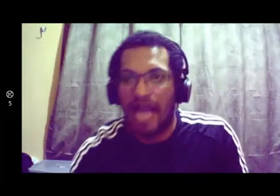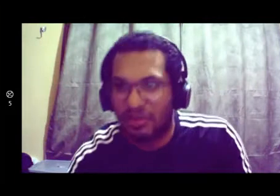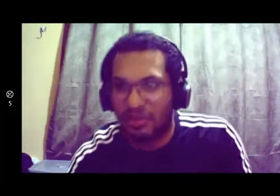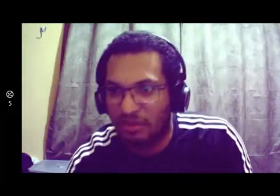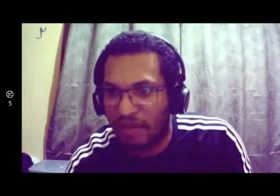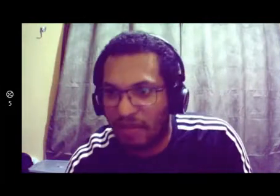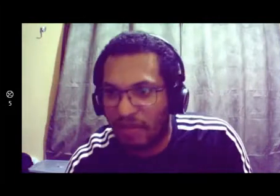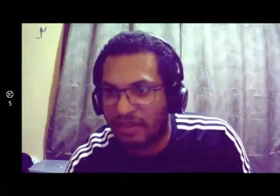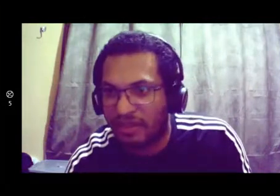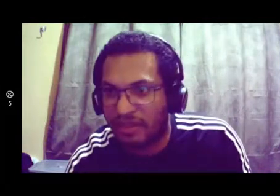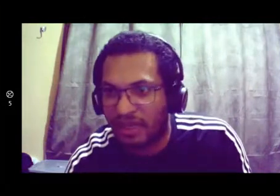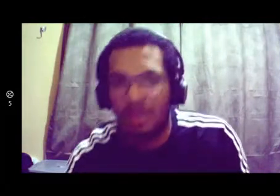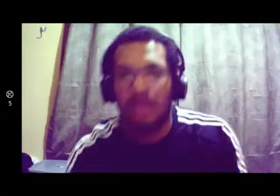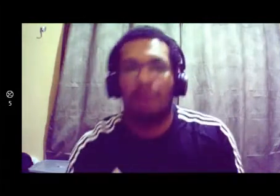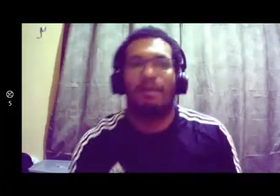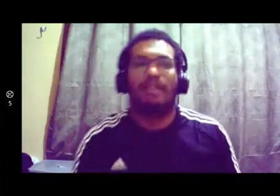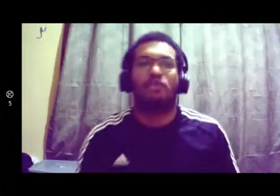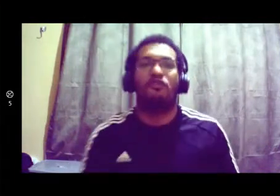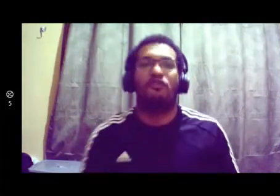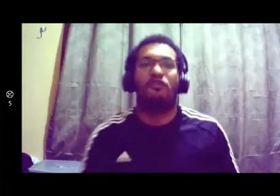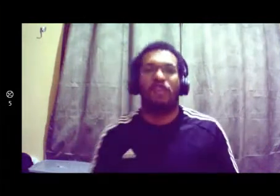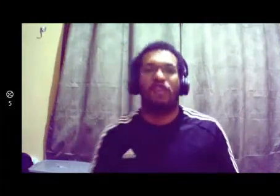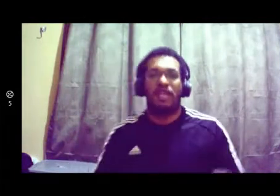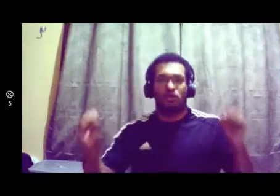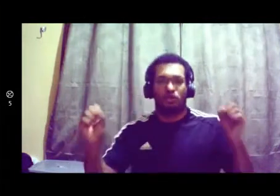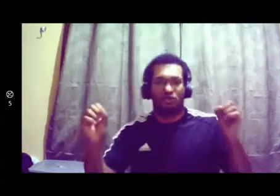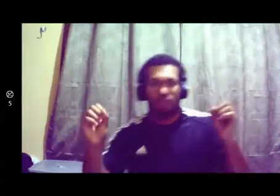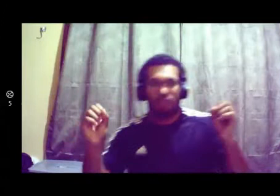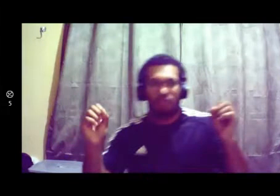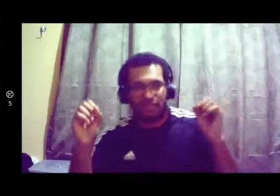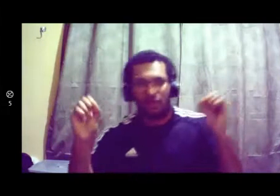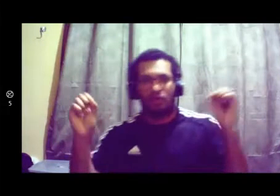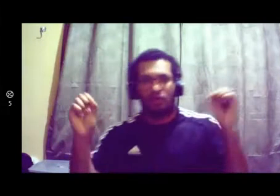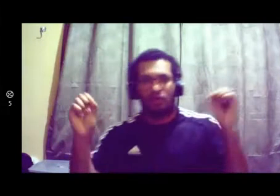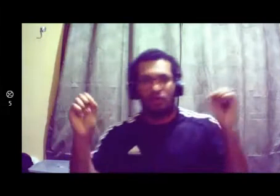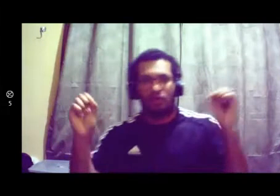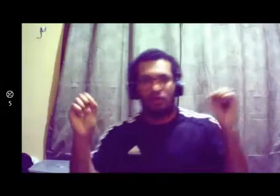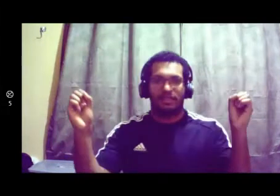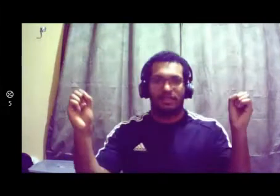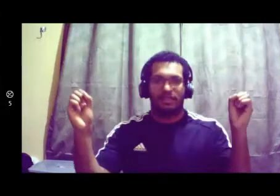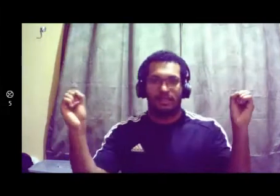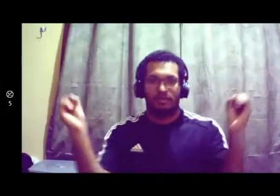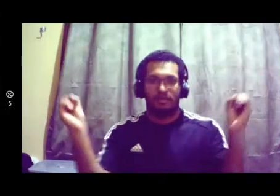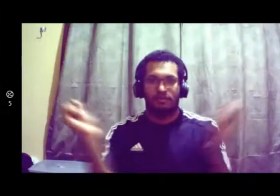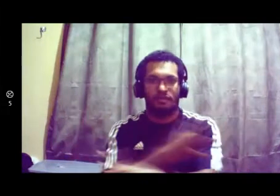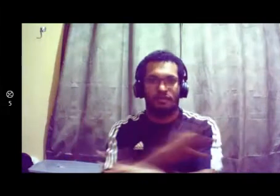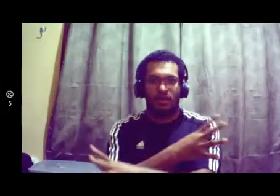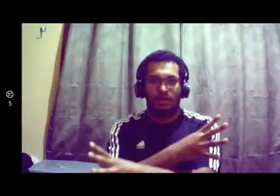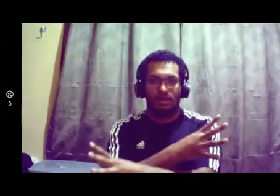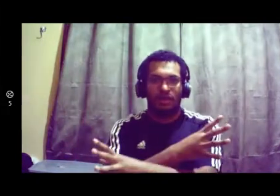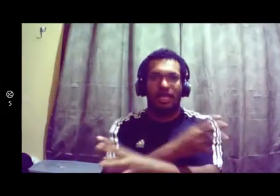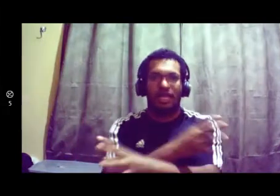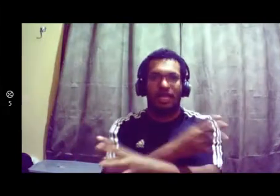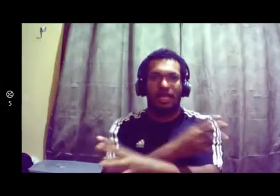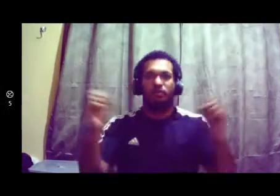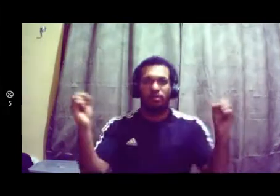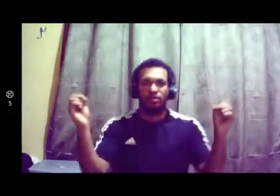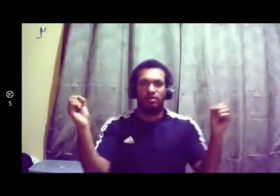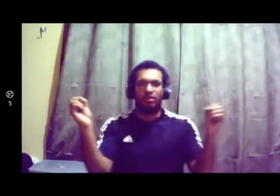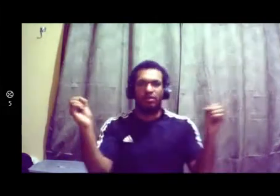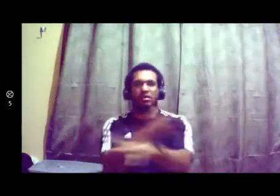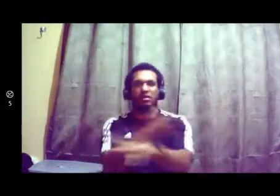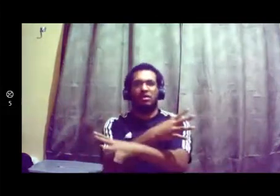no caso não está aparecendo, mas o fim a gente costuma fazer assim, ó. Ou faz assim e abre as